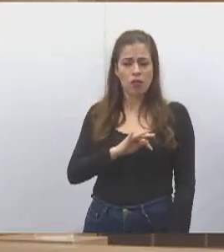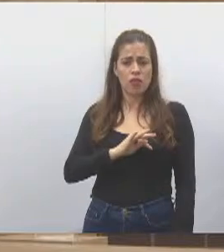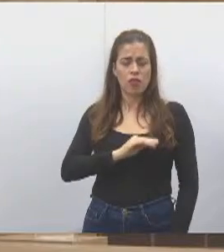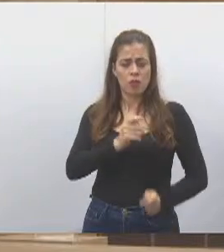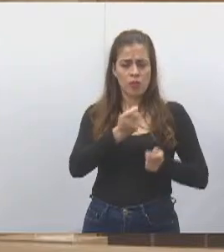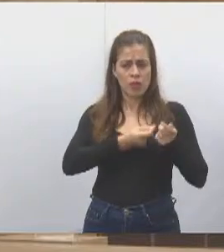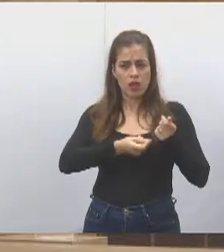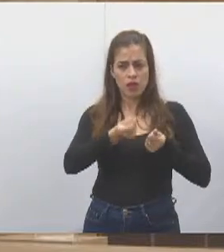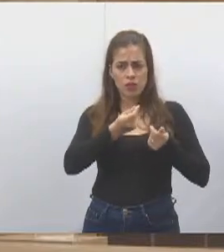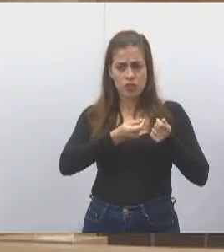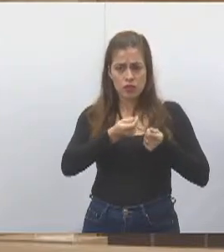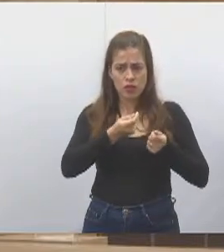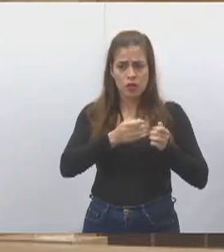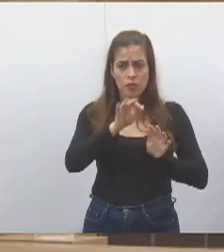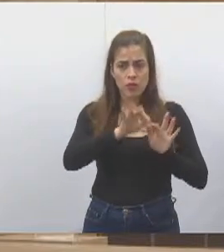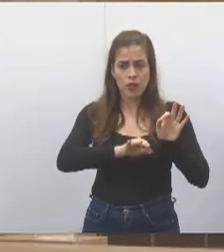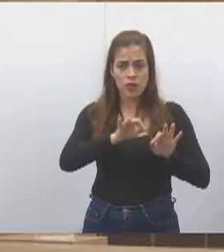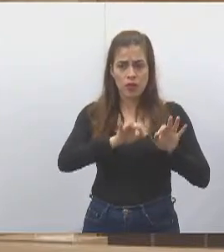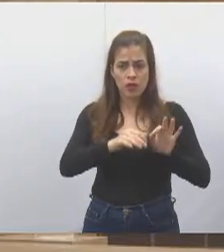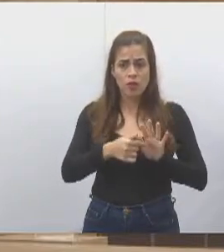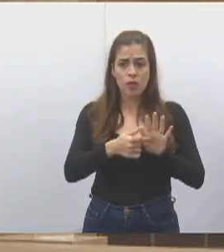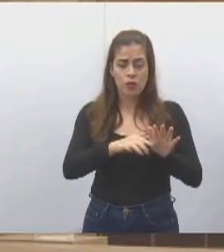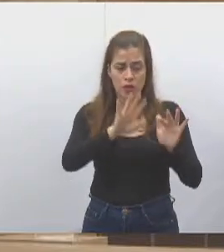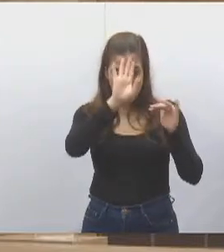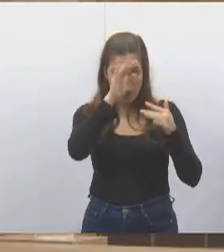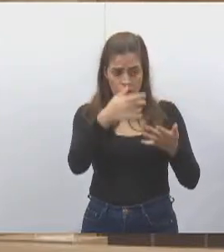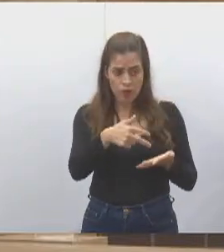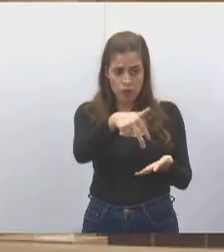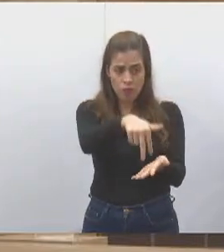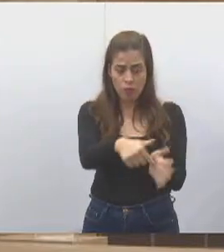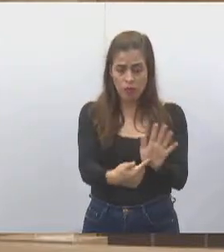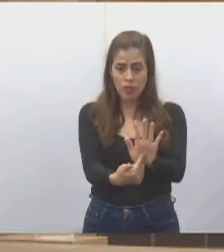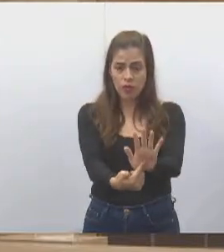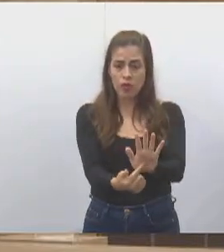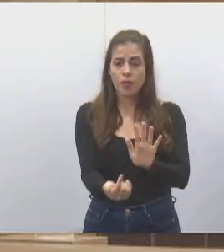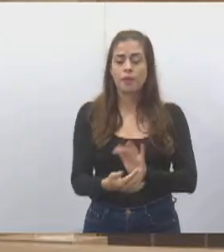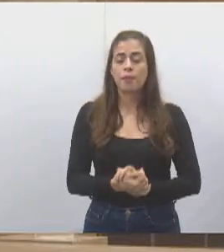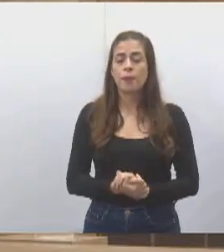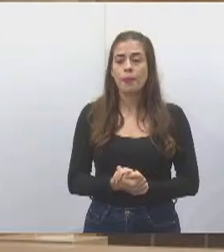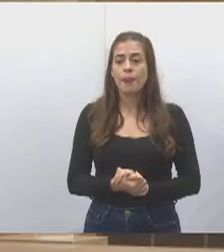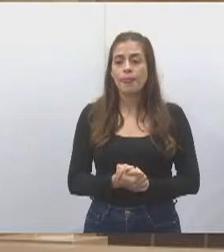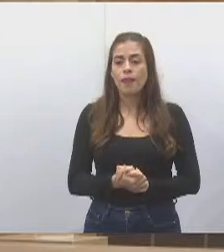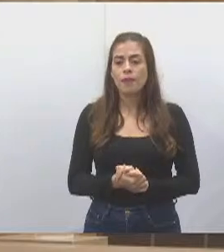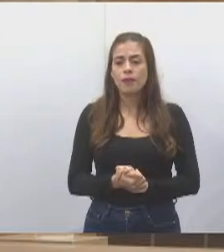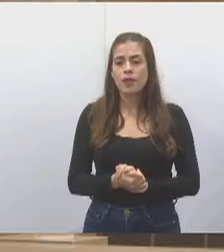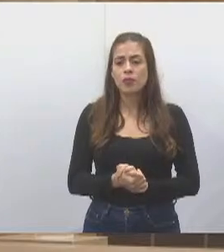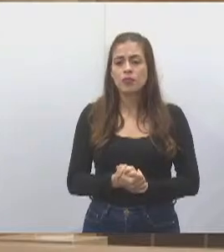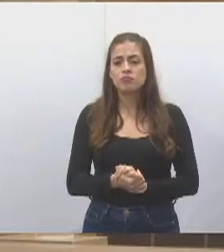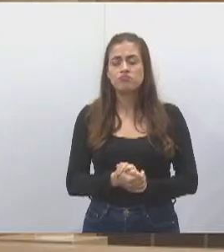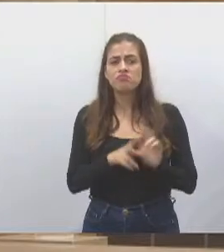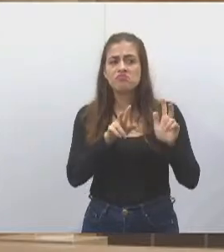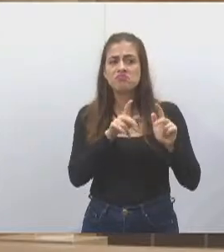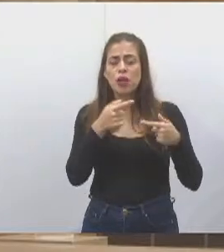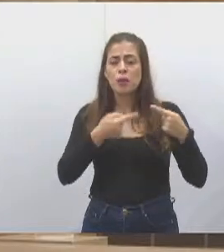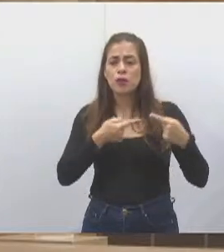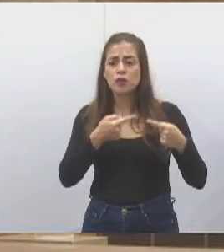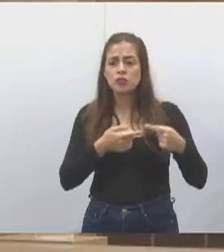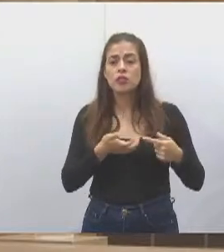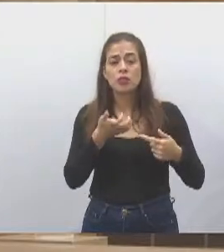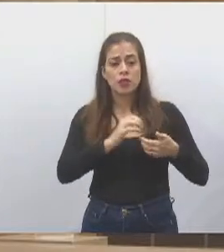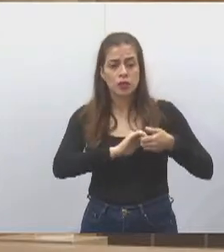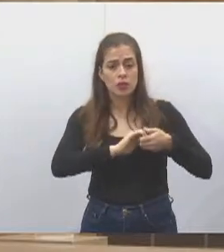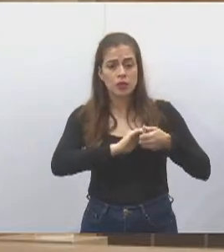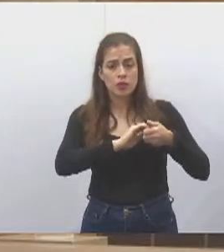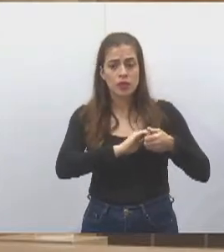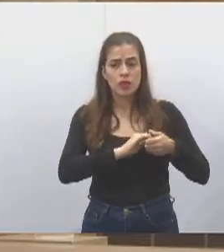Por isso, a honra dele estar apresentando aqui. Mas algumas questões políticas, e eu queria até cumprimentar o pessoal do IJAL,